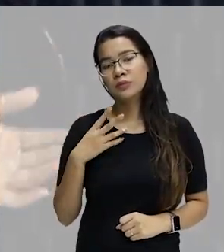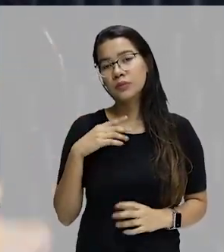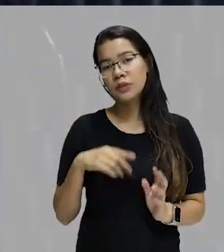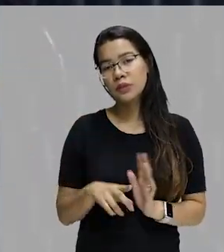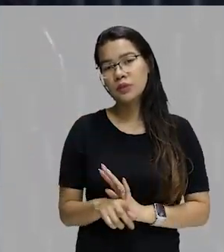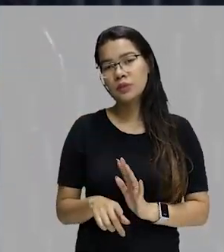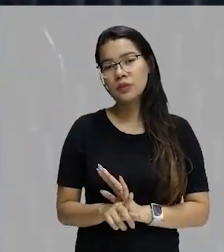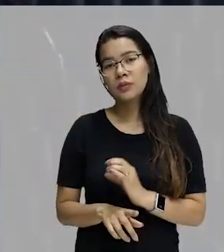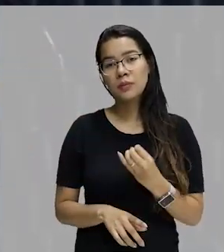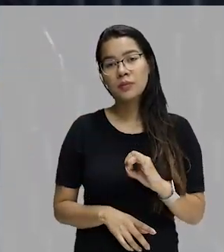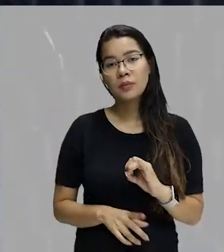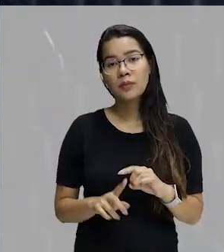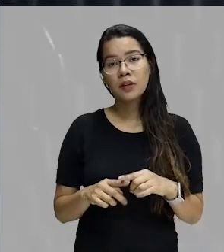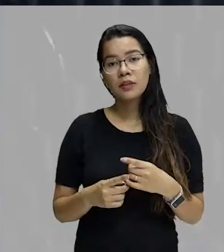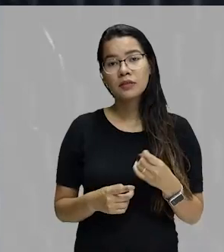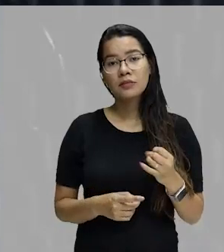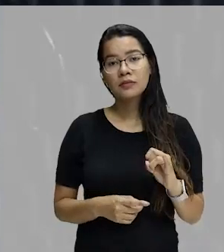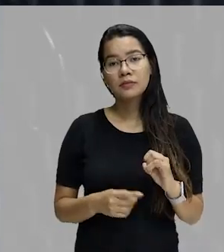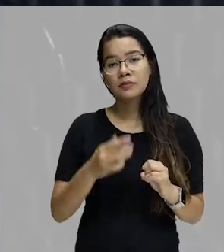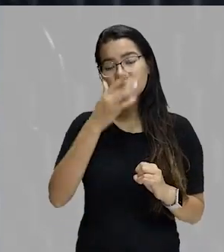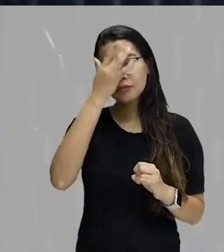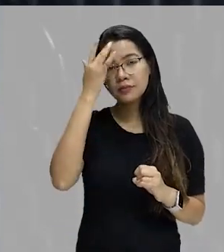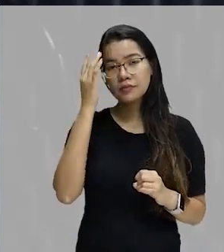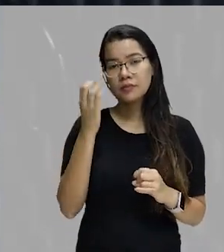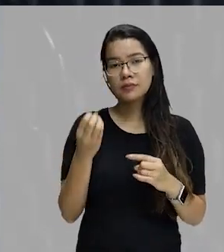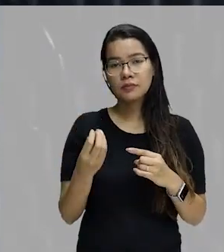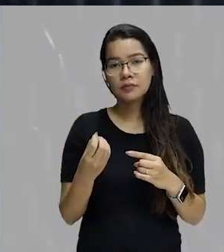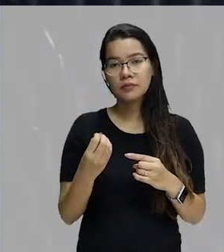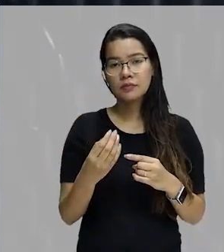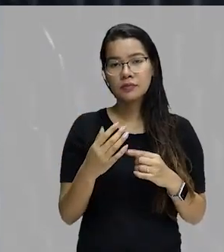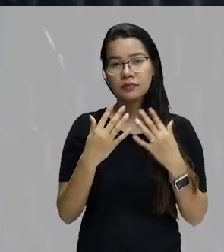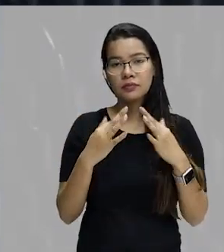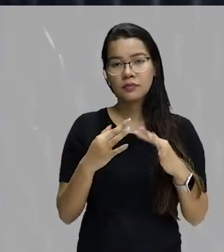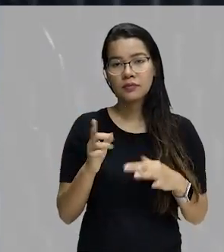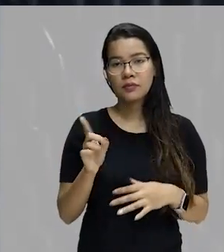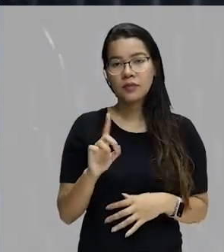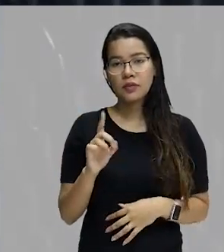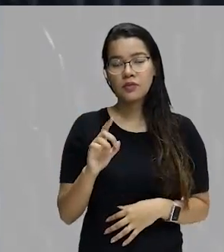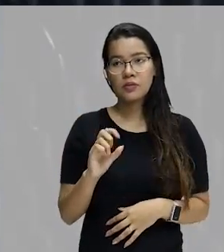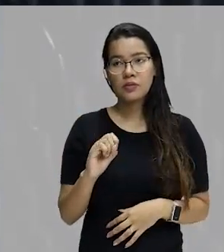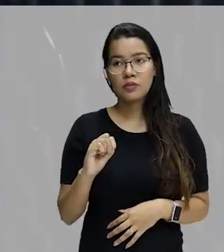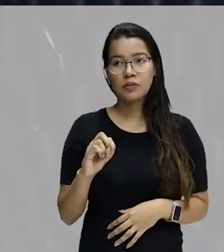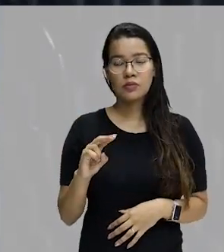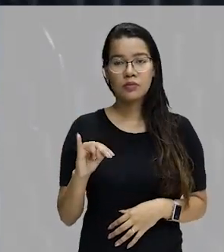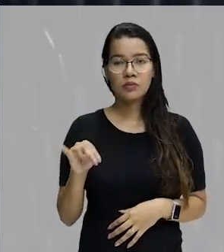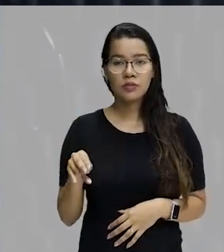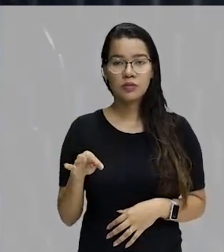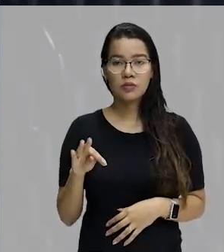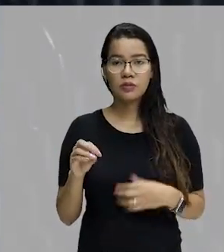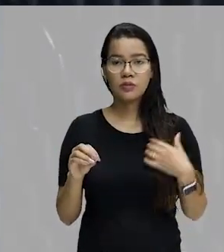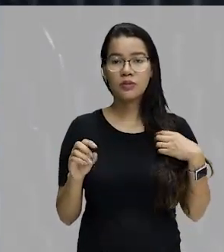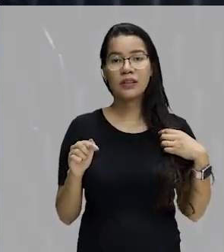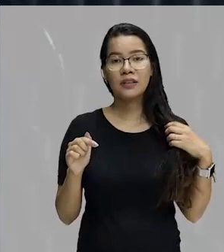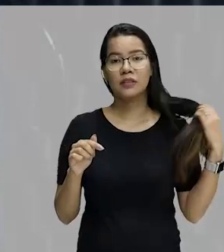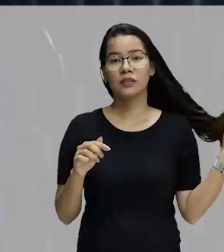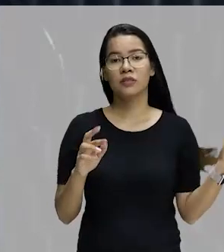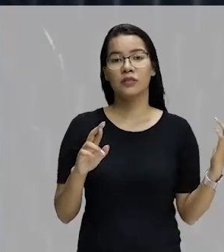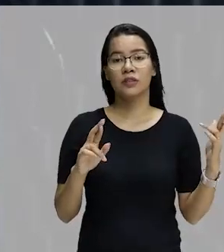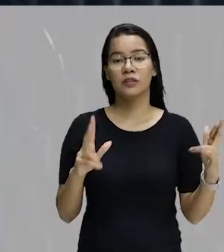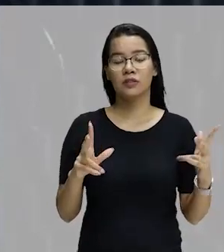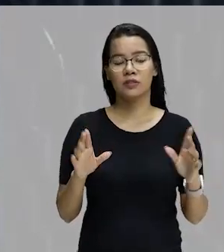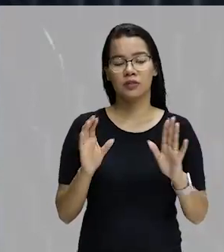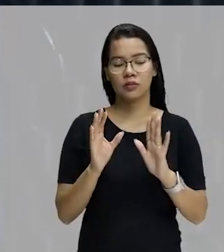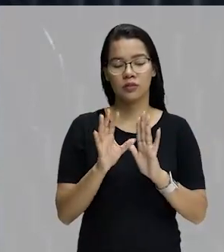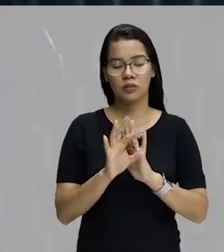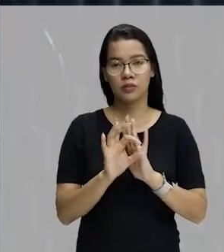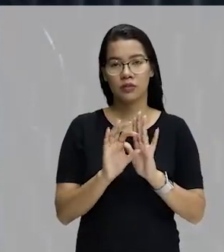essa pessoa é o objeto da frase e não o sujeito. Tá bom? Então, vai ser essa diferença de contexto.